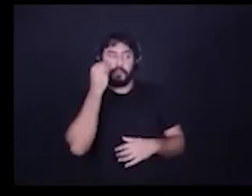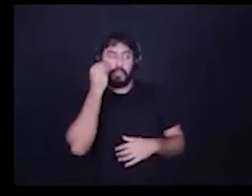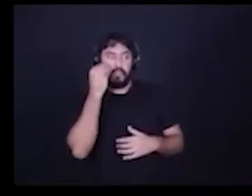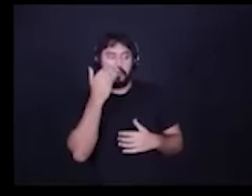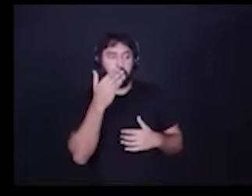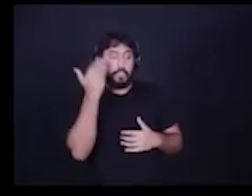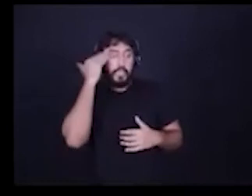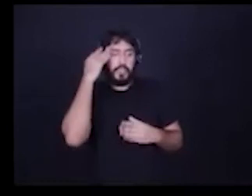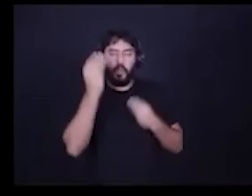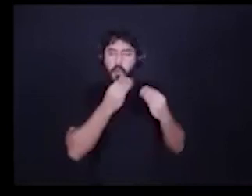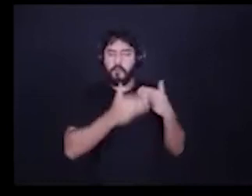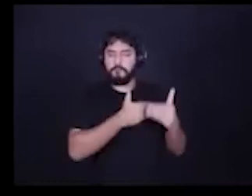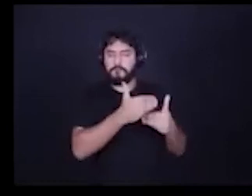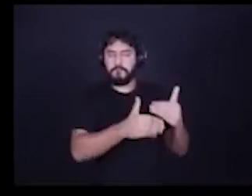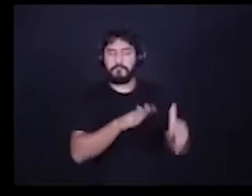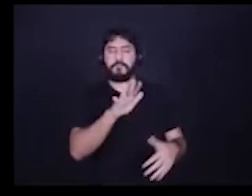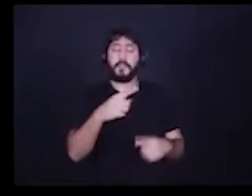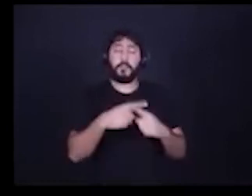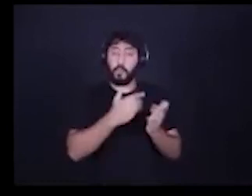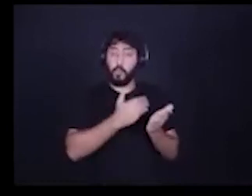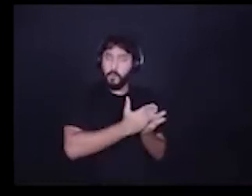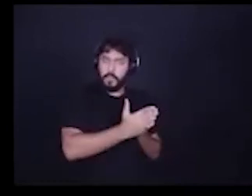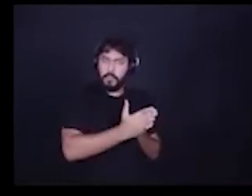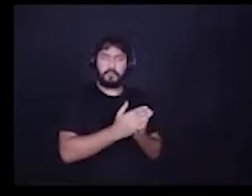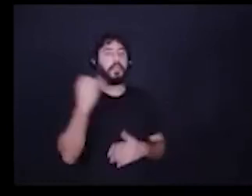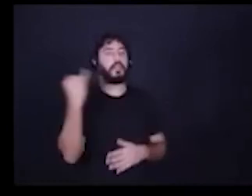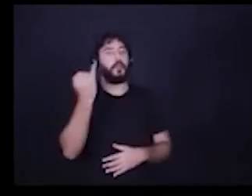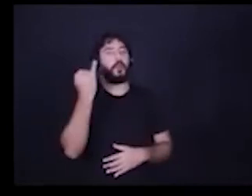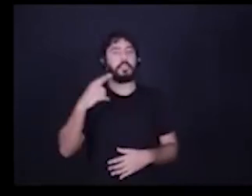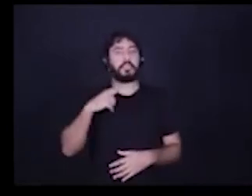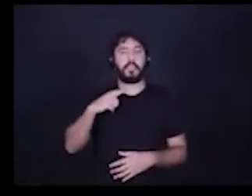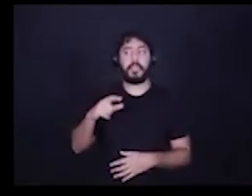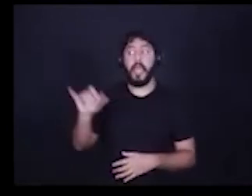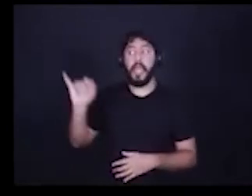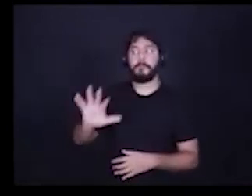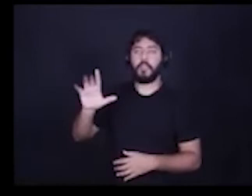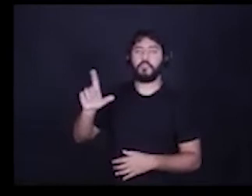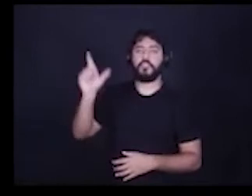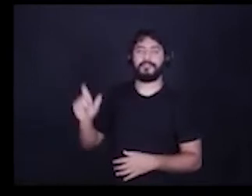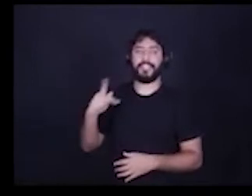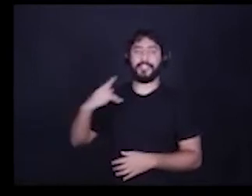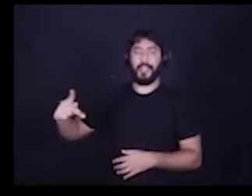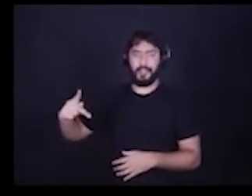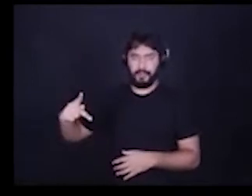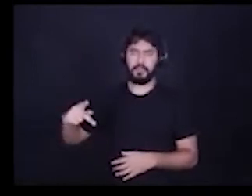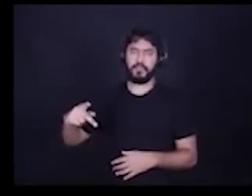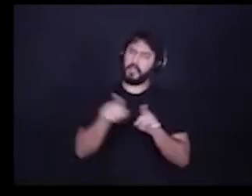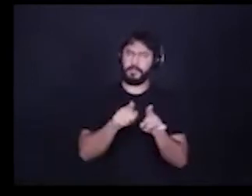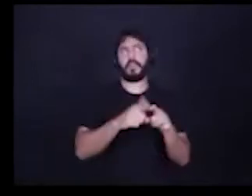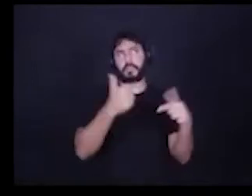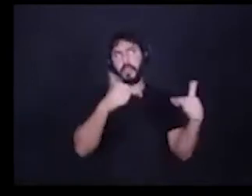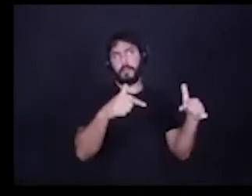uma coisa muito importante para mim era ter a figura dele, mais do que os trabalhos dele, de alguma maneira, como protagonista